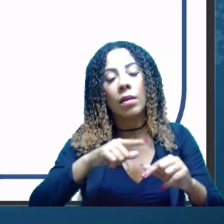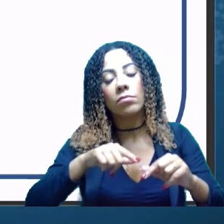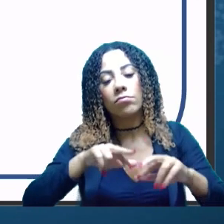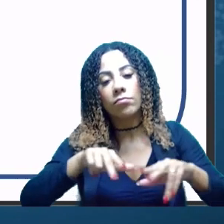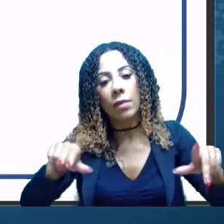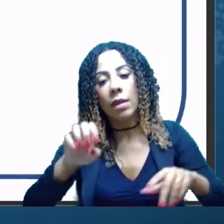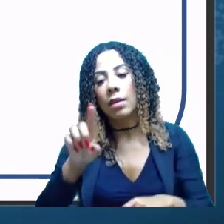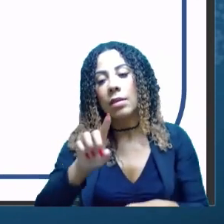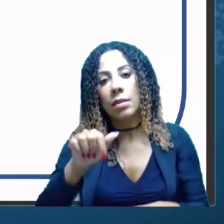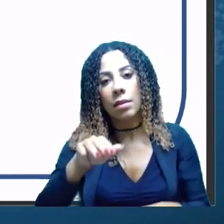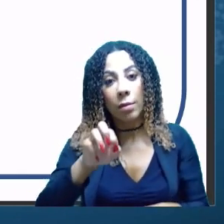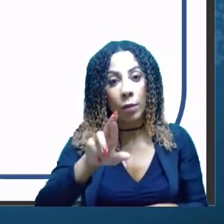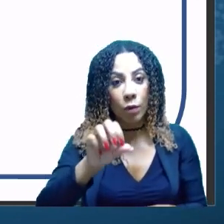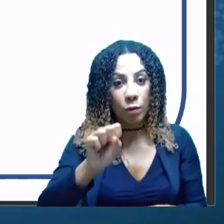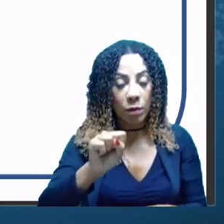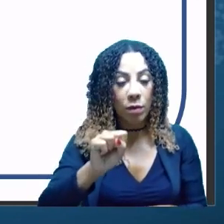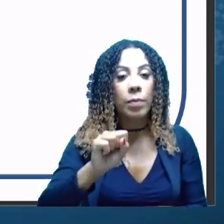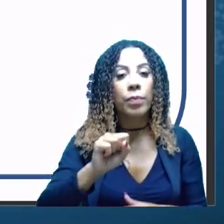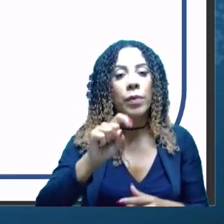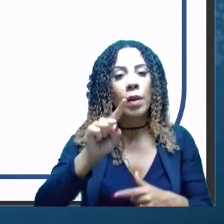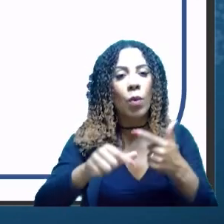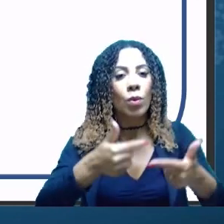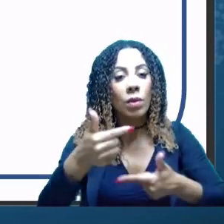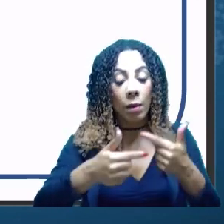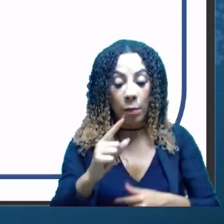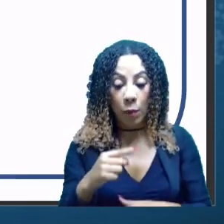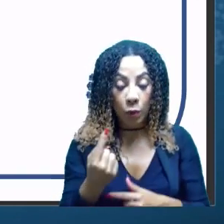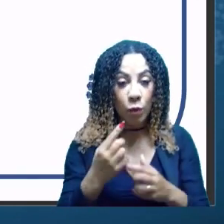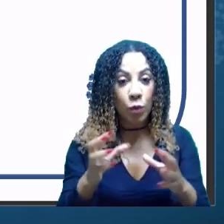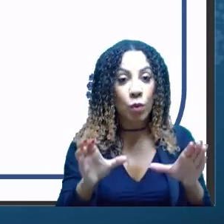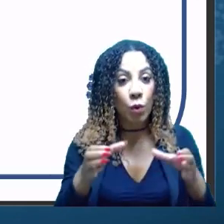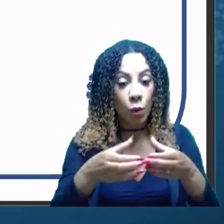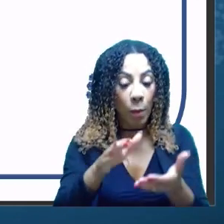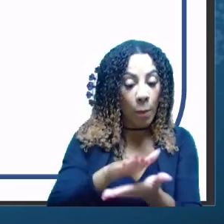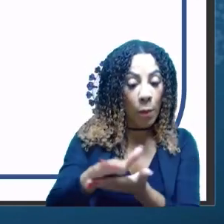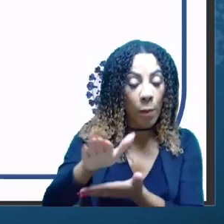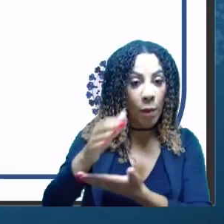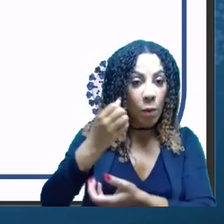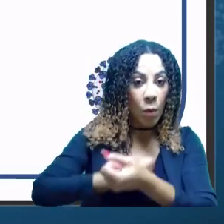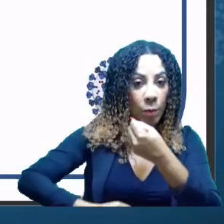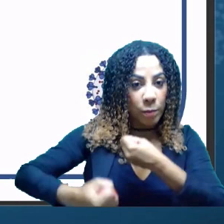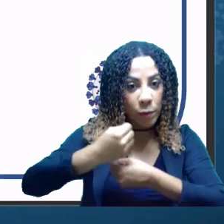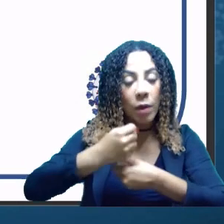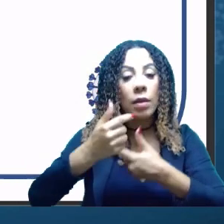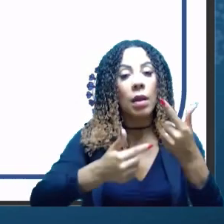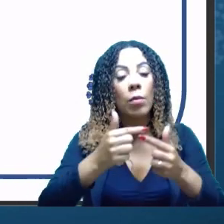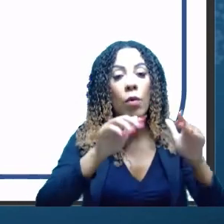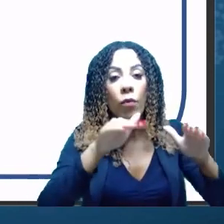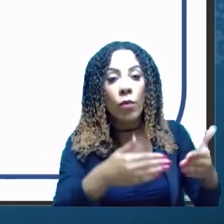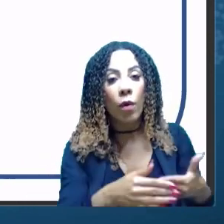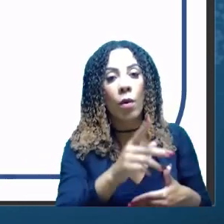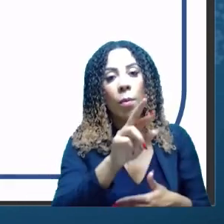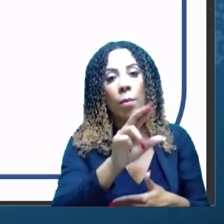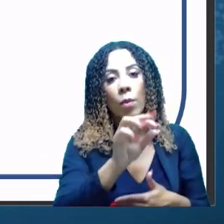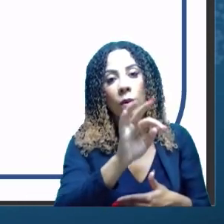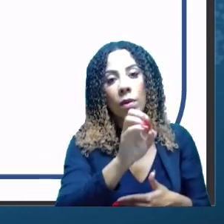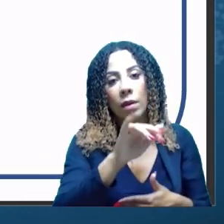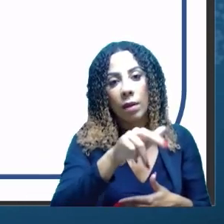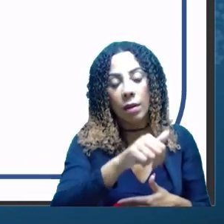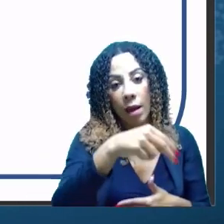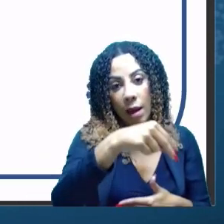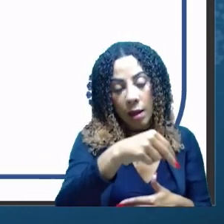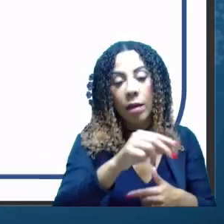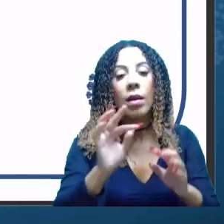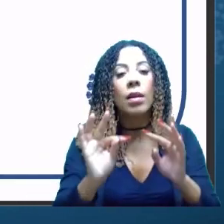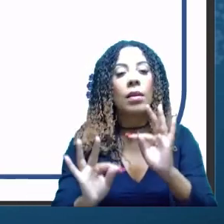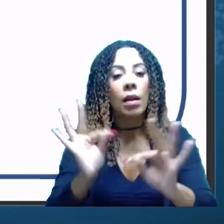de alta ordem. Um trabalho do nosso grupo, publicado no ano passado, trabalhou com a proteína N e tratou ela com benzonase, para redução